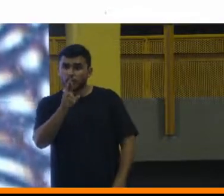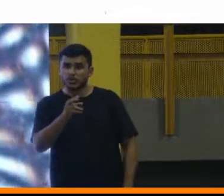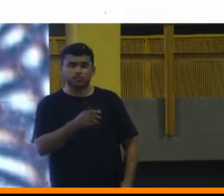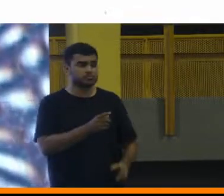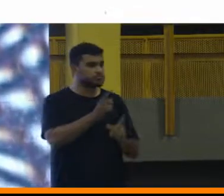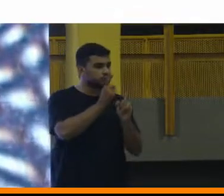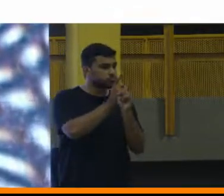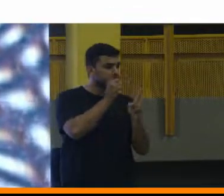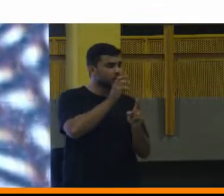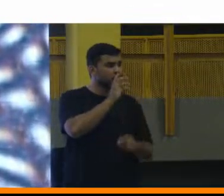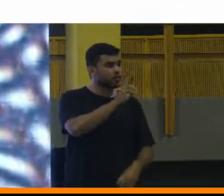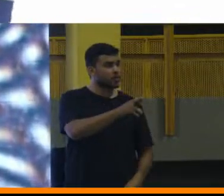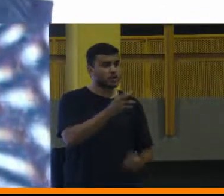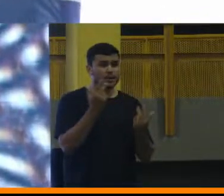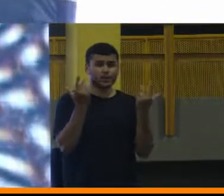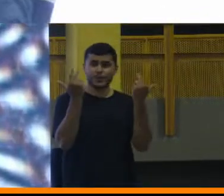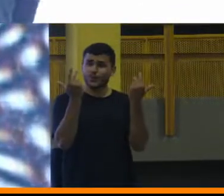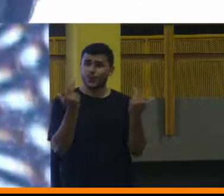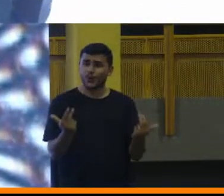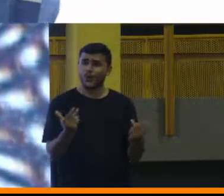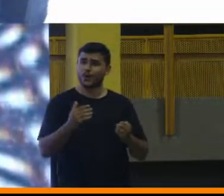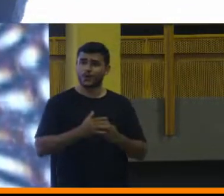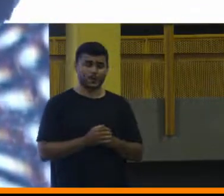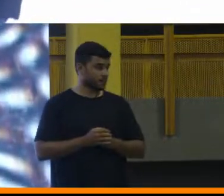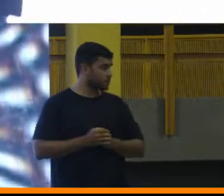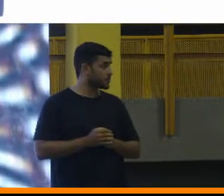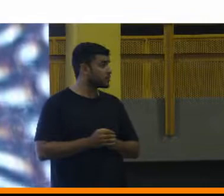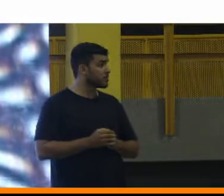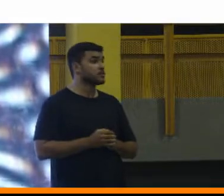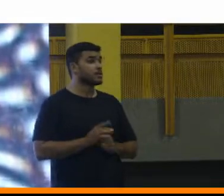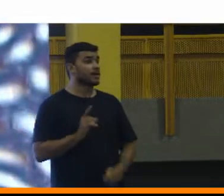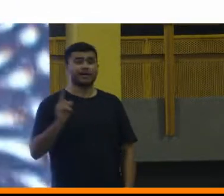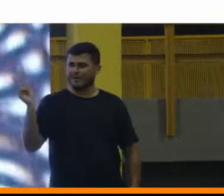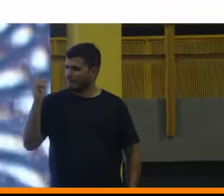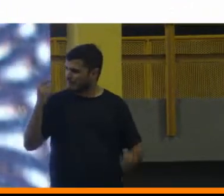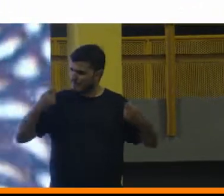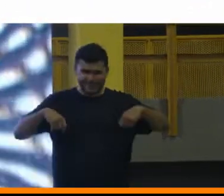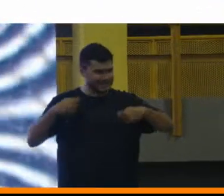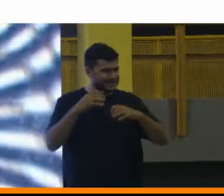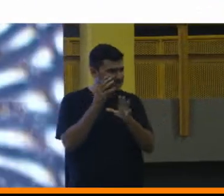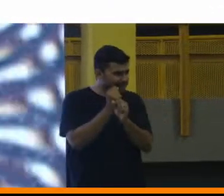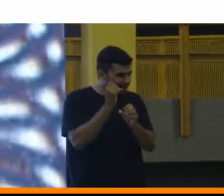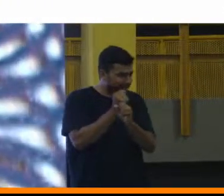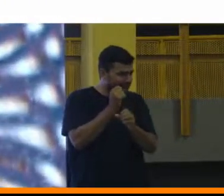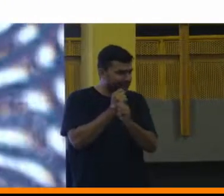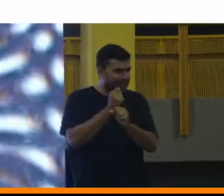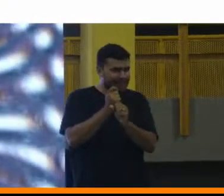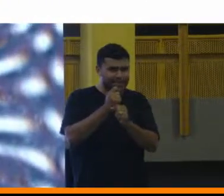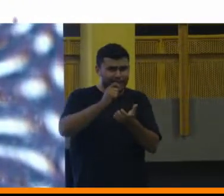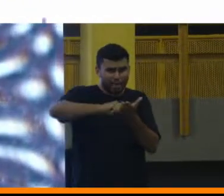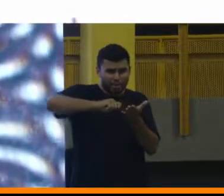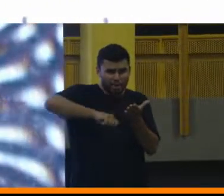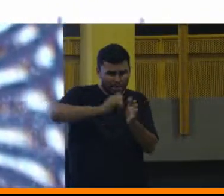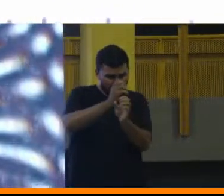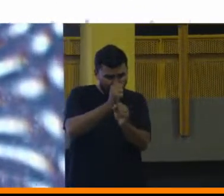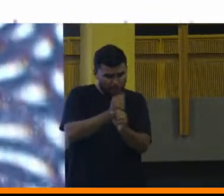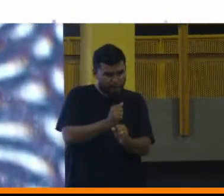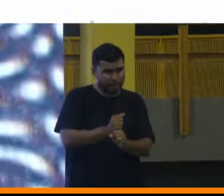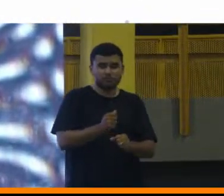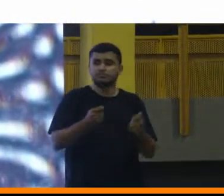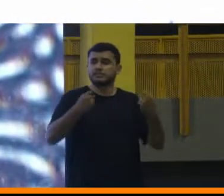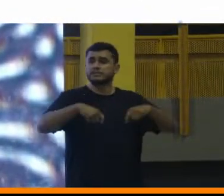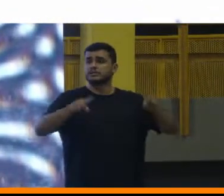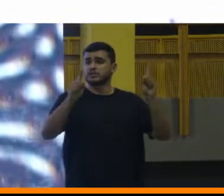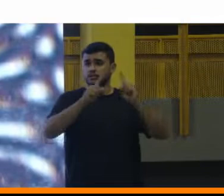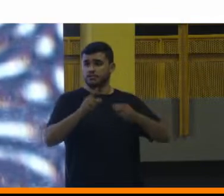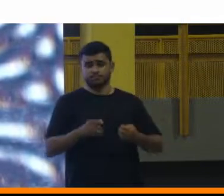Existem muitos problemas no Enem que não pedem matemática. Esses são uns deles. Mas